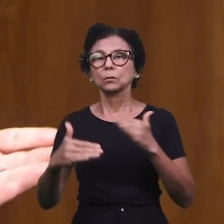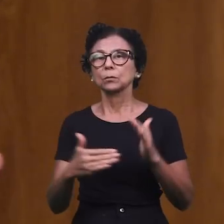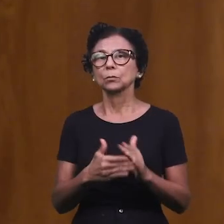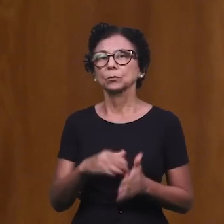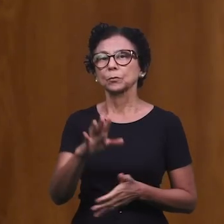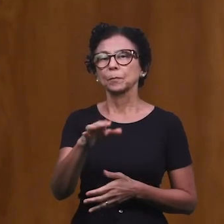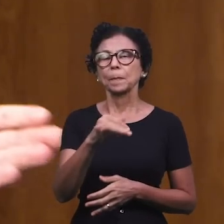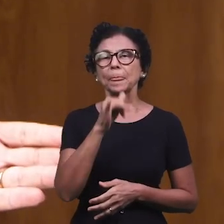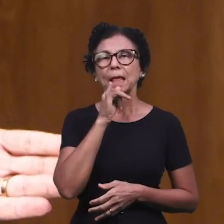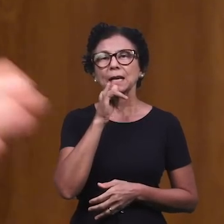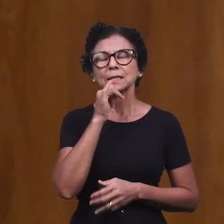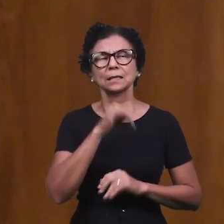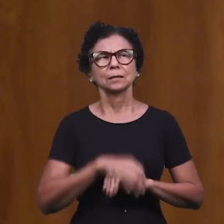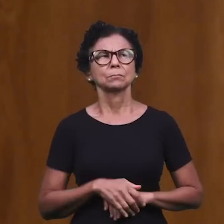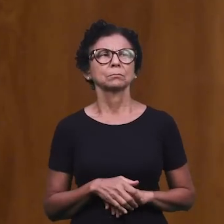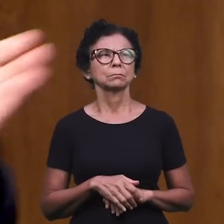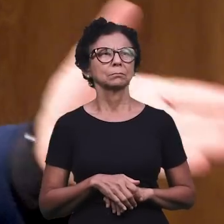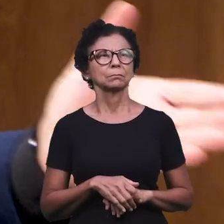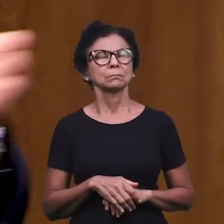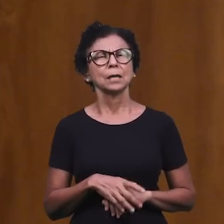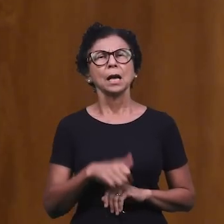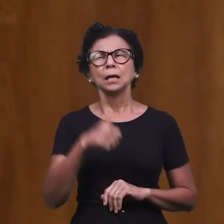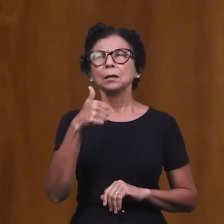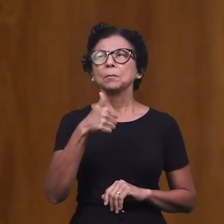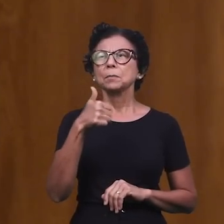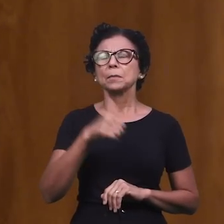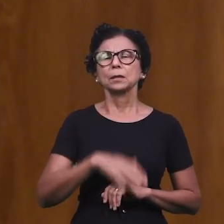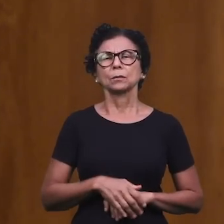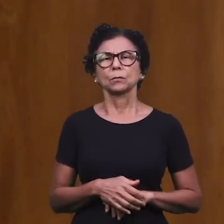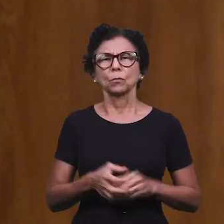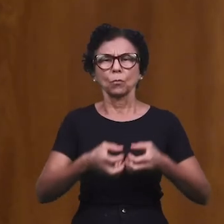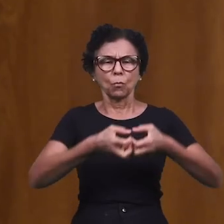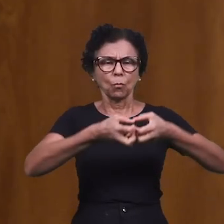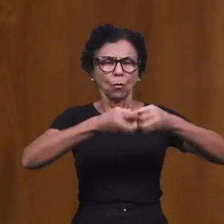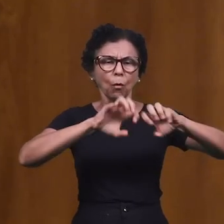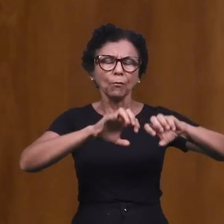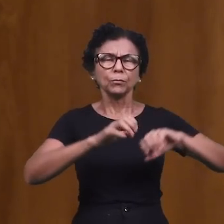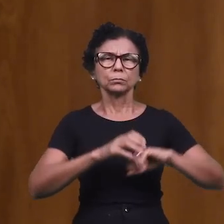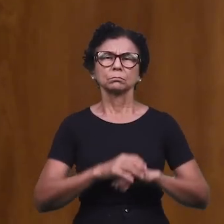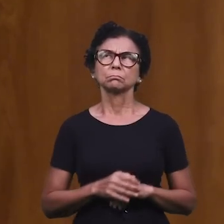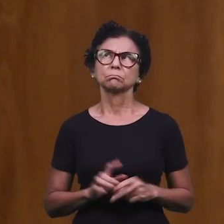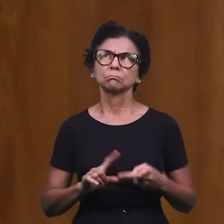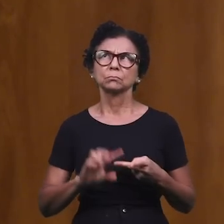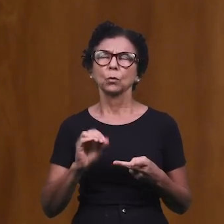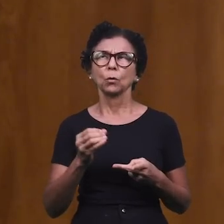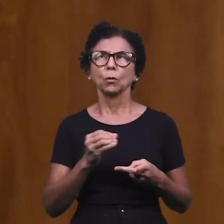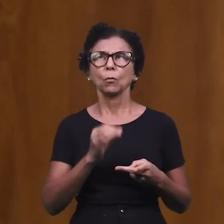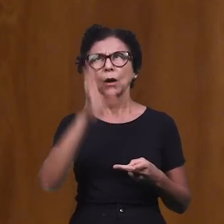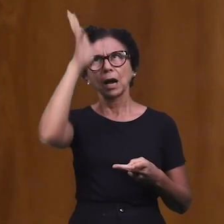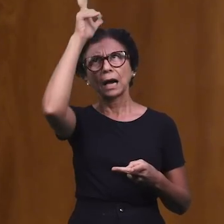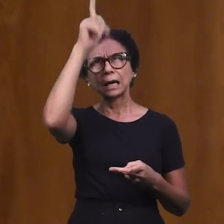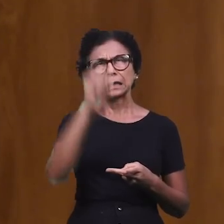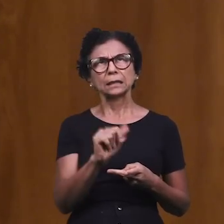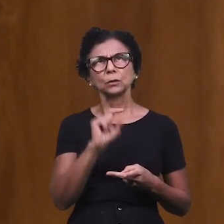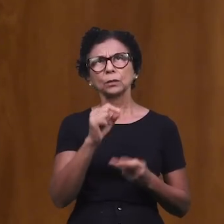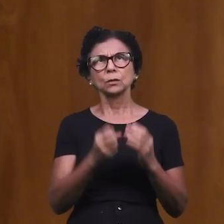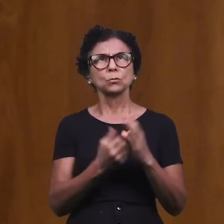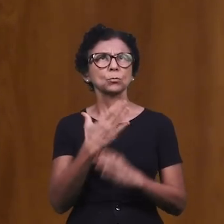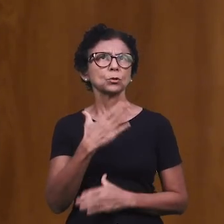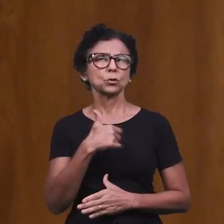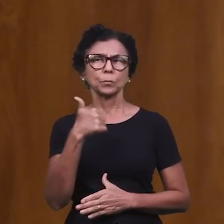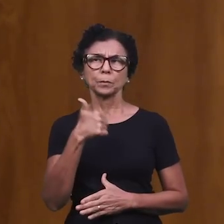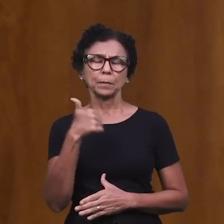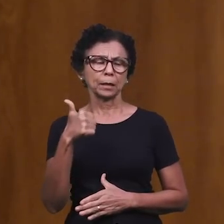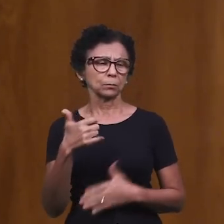história, né? Da onde que veio, quem veio primeiro, o ovo ou a galinha? Então, dentro disso, a ciência, a física,